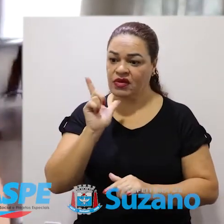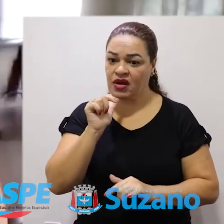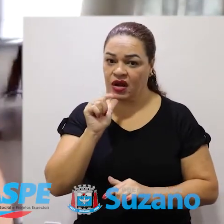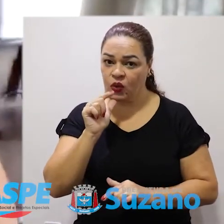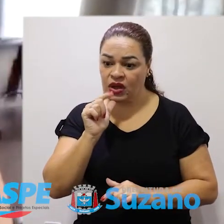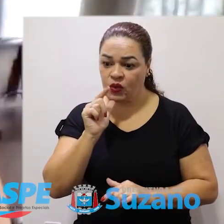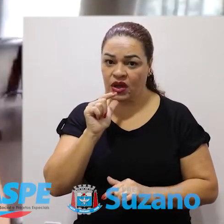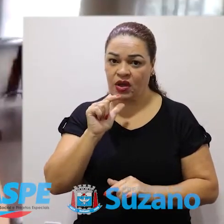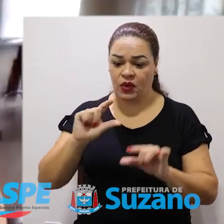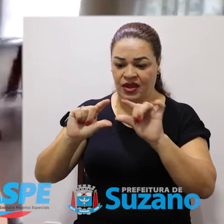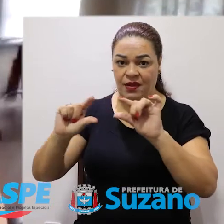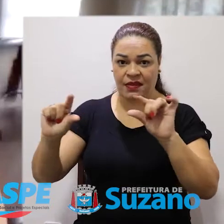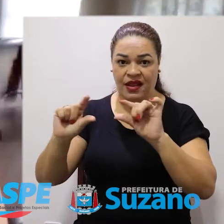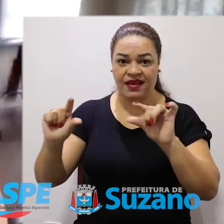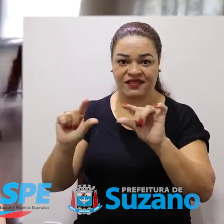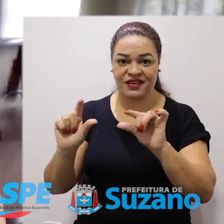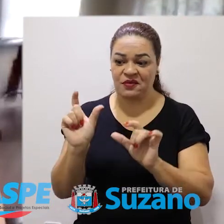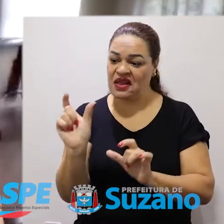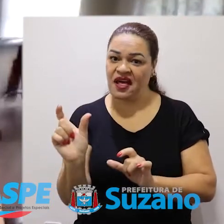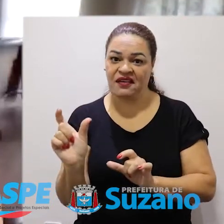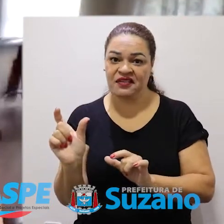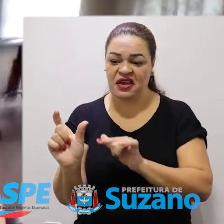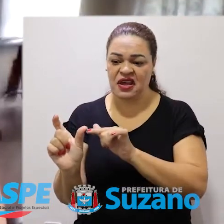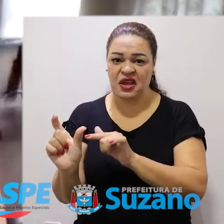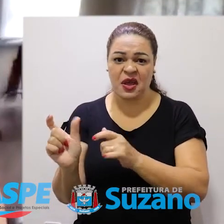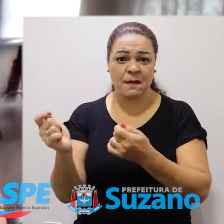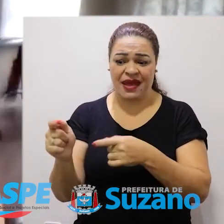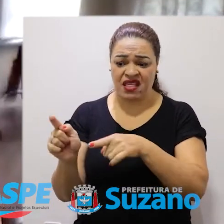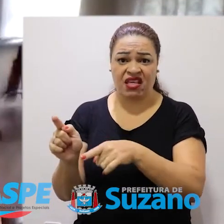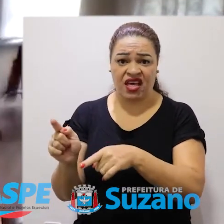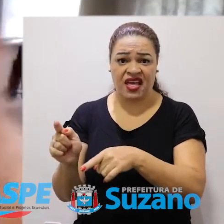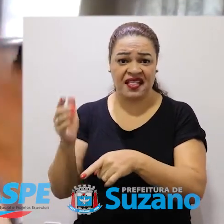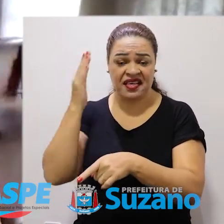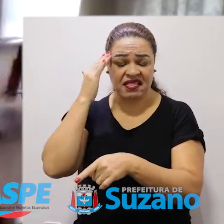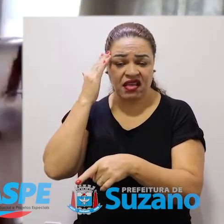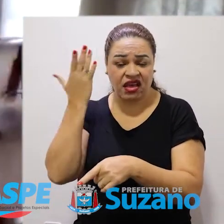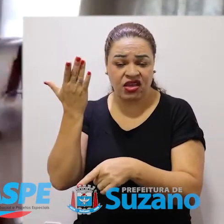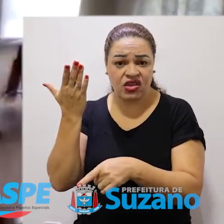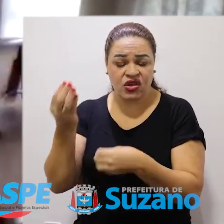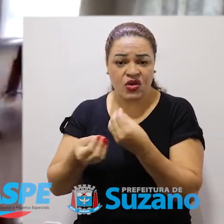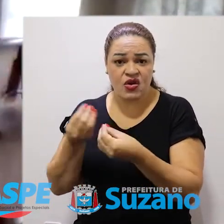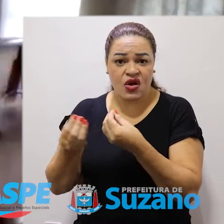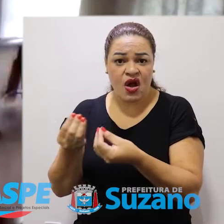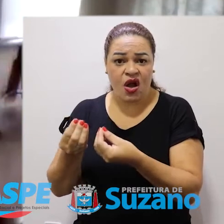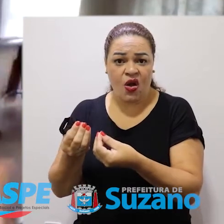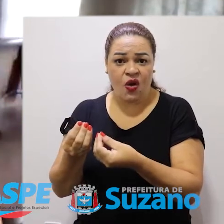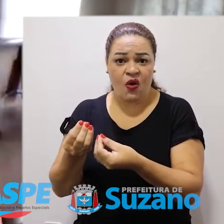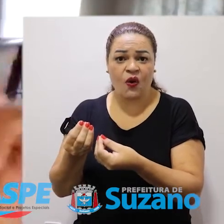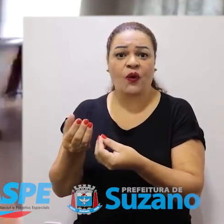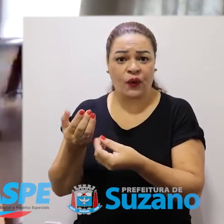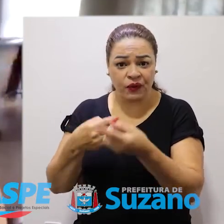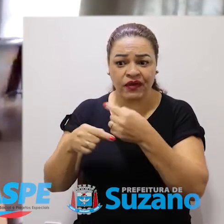a palavra escrita água, água, água, como se isso fosse o suficiente para ele criar mecanismos para desenvolver linguagem.